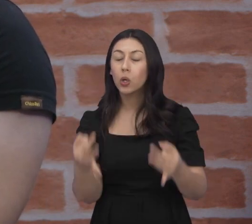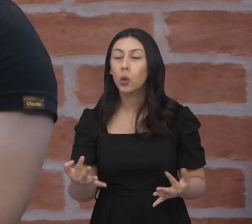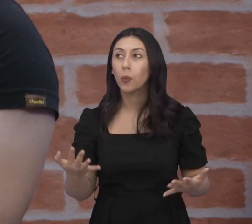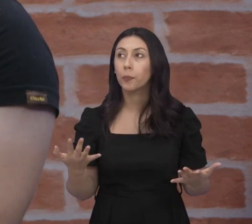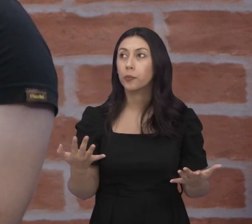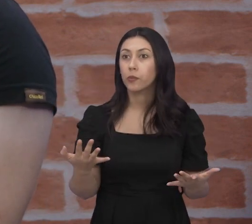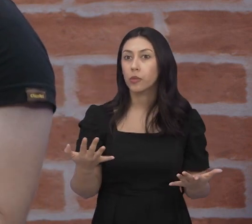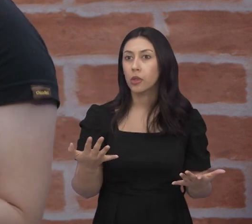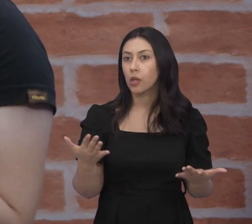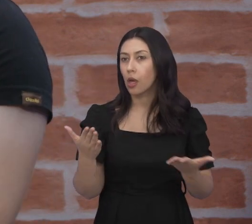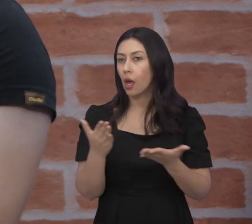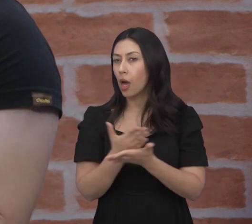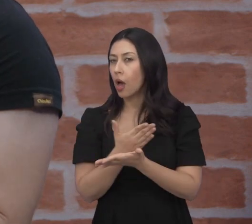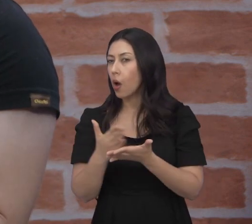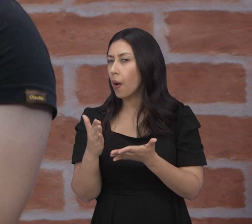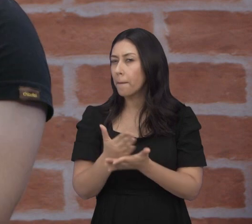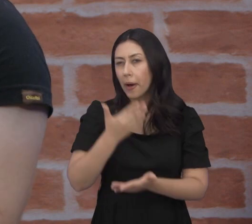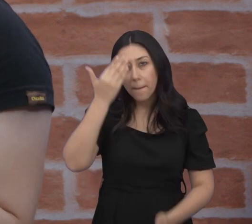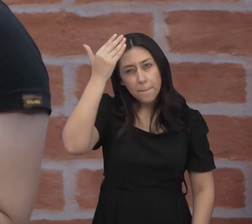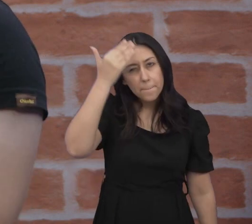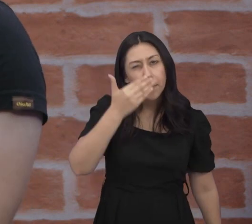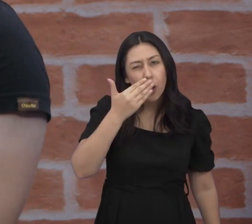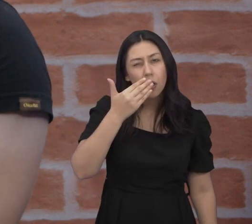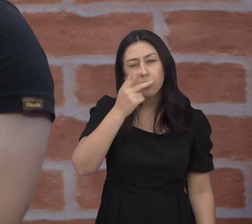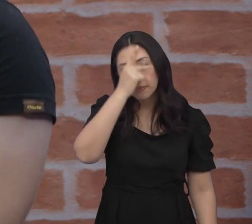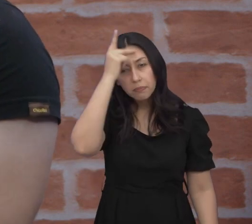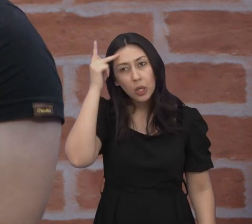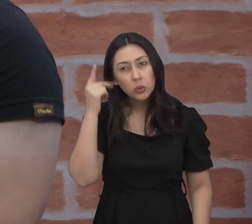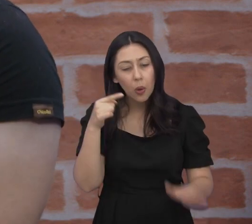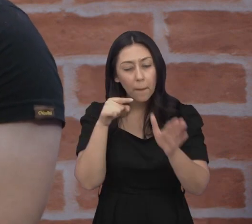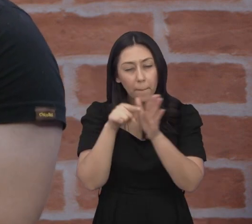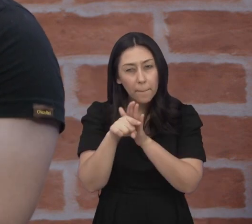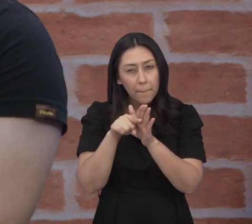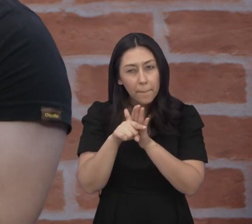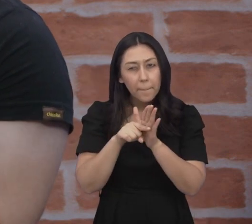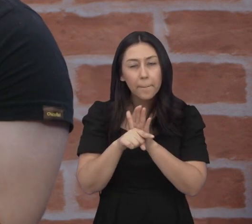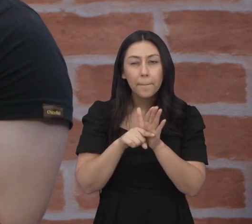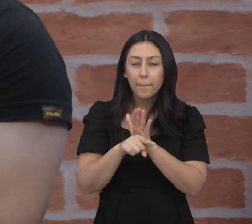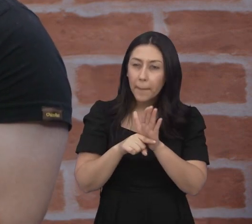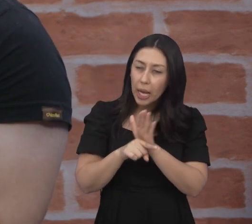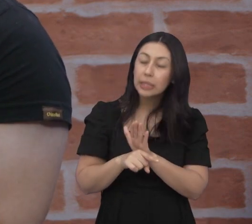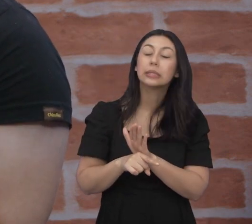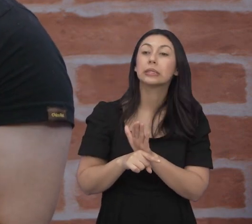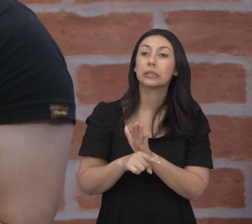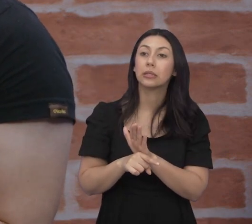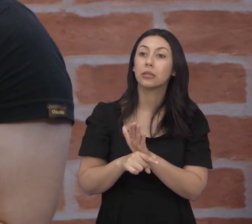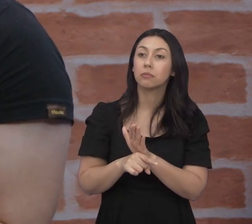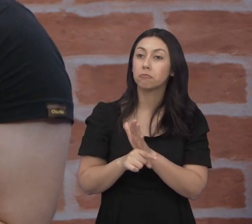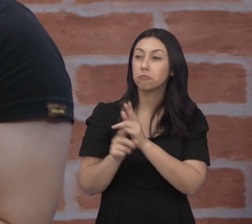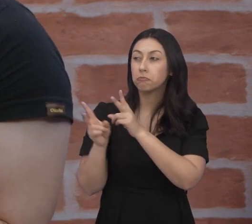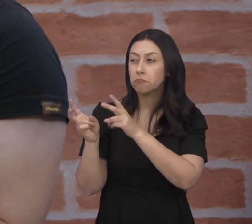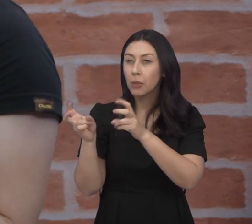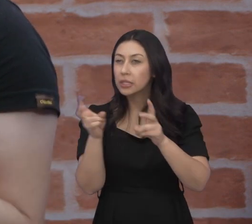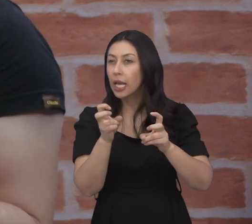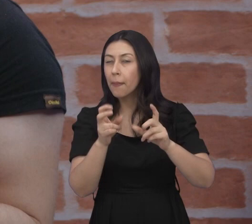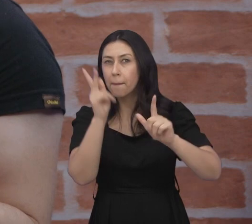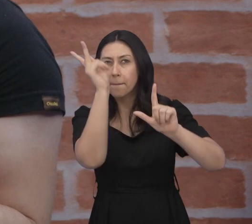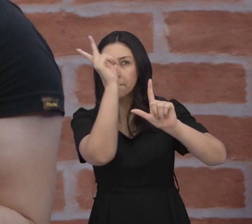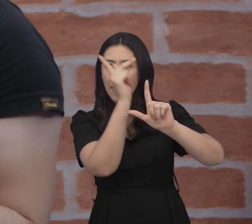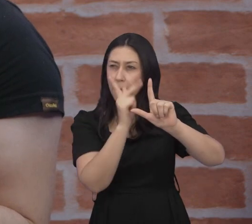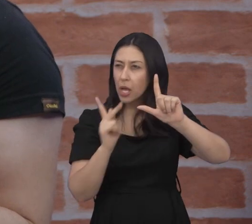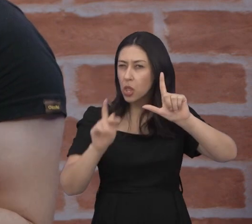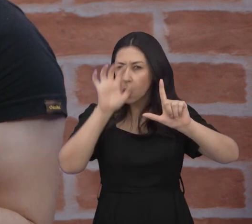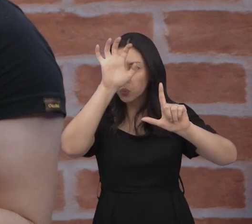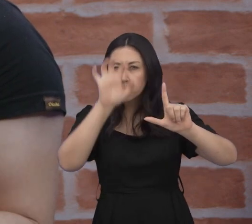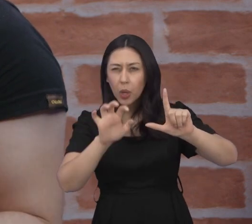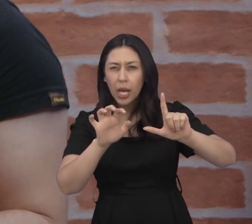primeiro de algumas evidências, pelo menos quem se dedica ao estudo, à pesquisa dessa área vê nas pinturas